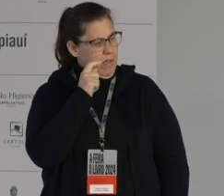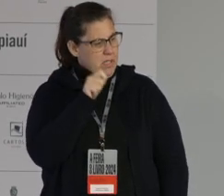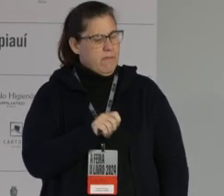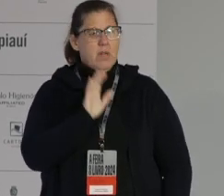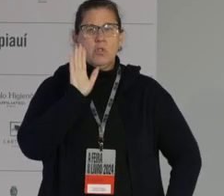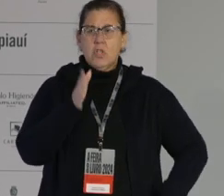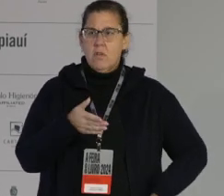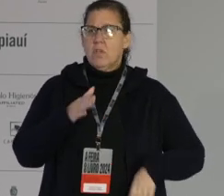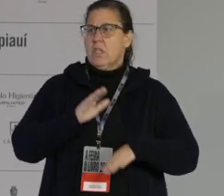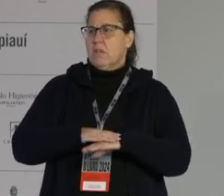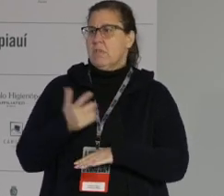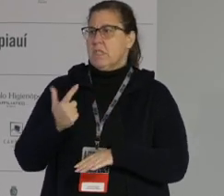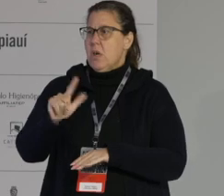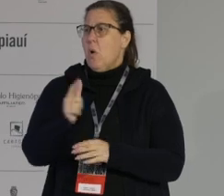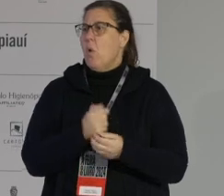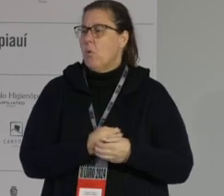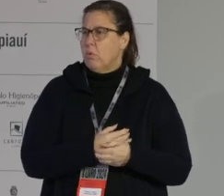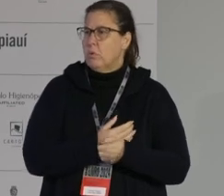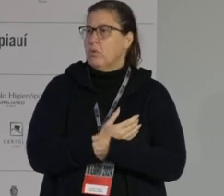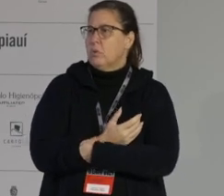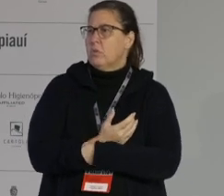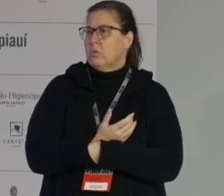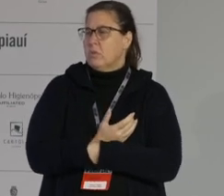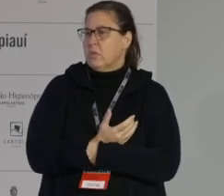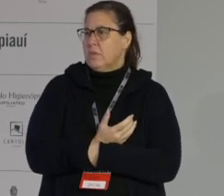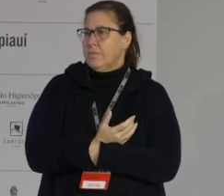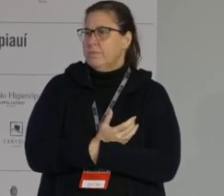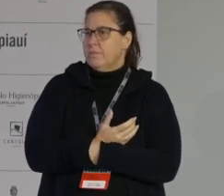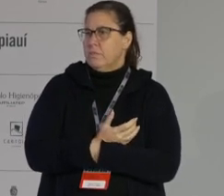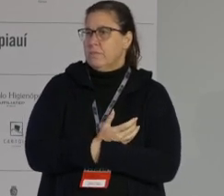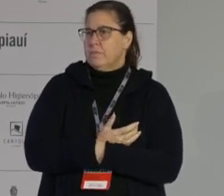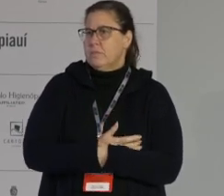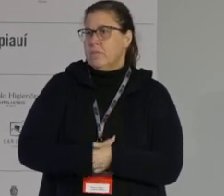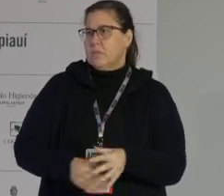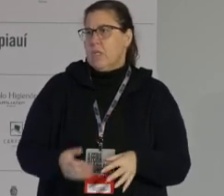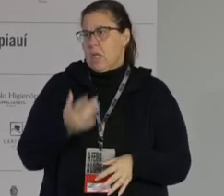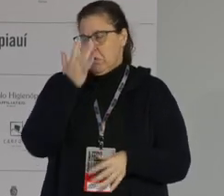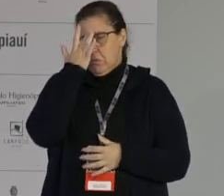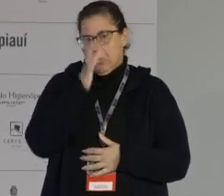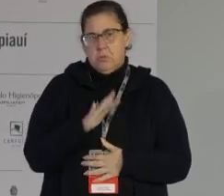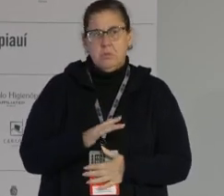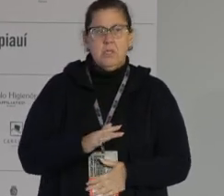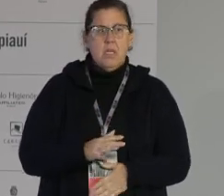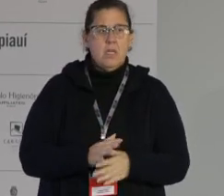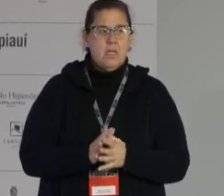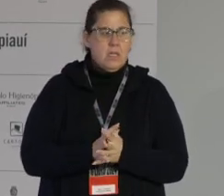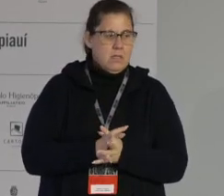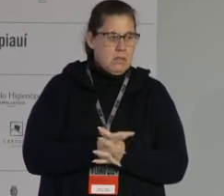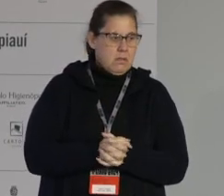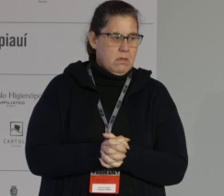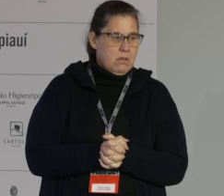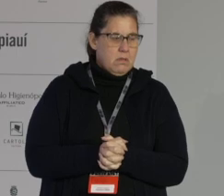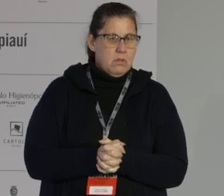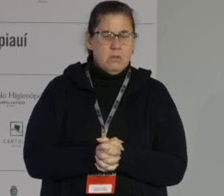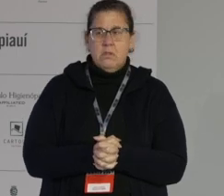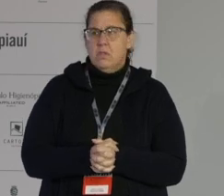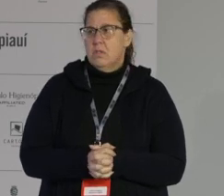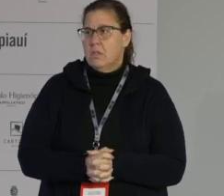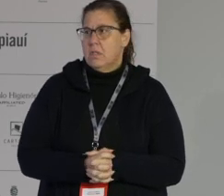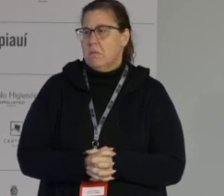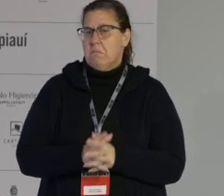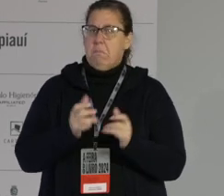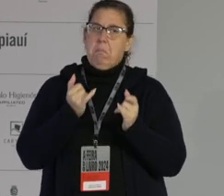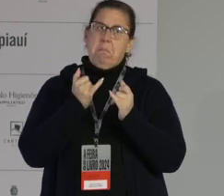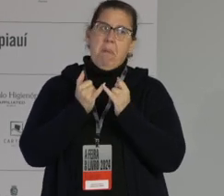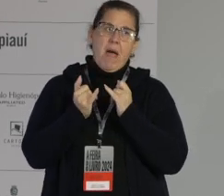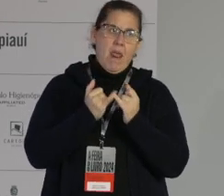vou ter que fazer outra coisa. No meu caso, é mais assim, eu não sei... É que, no seu caso, me parece